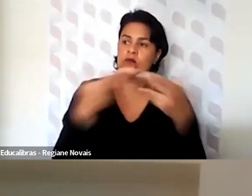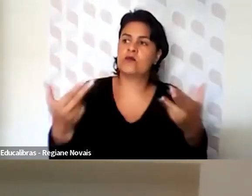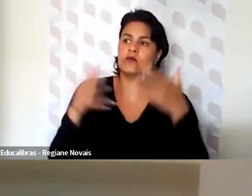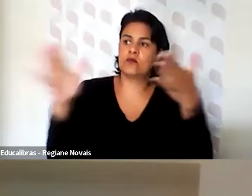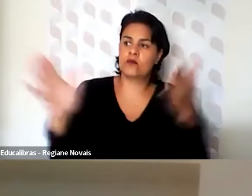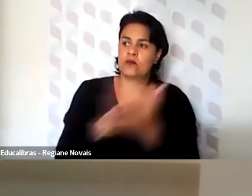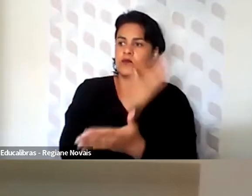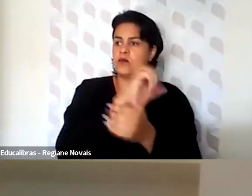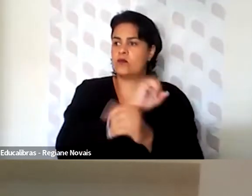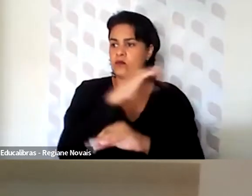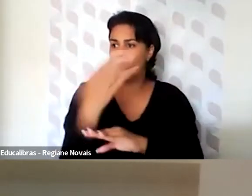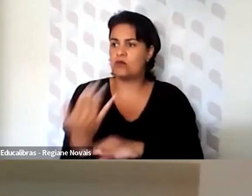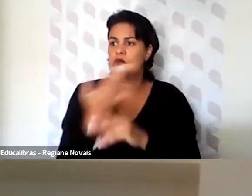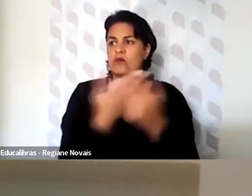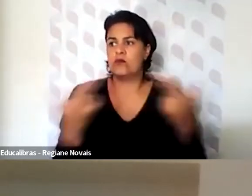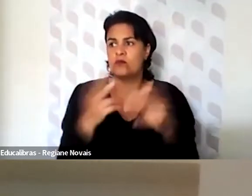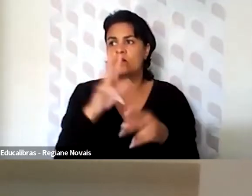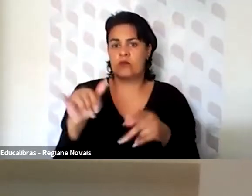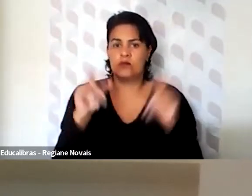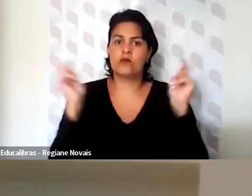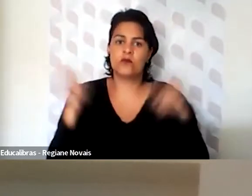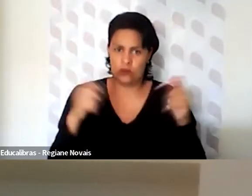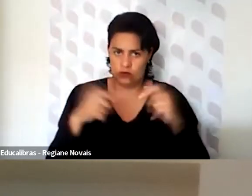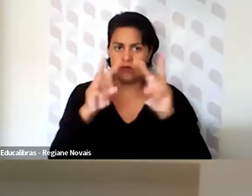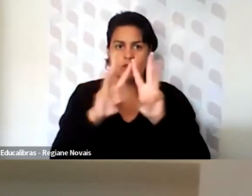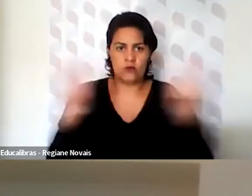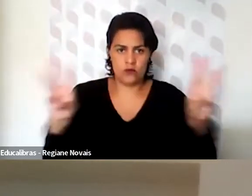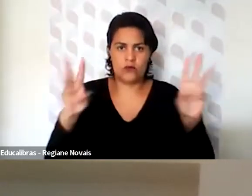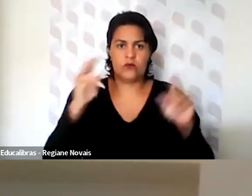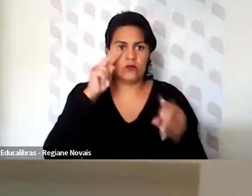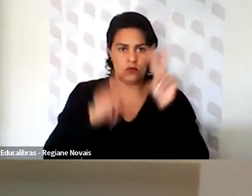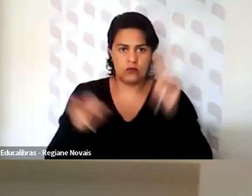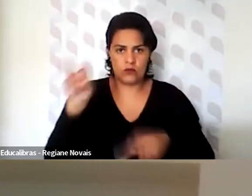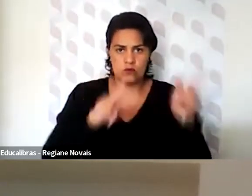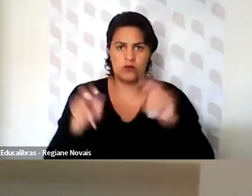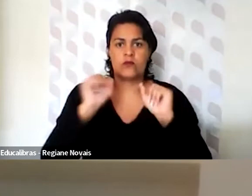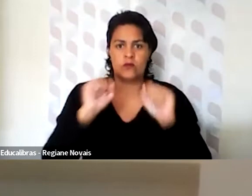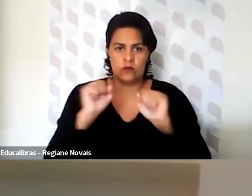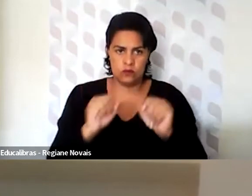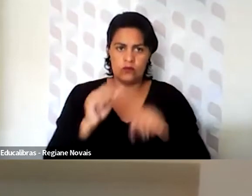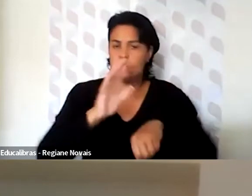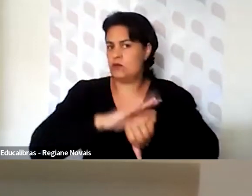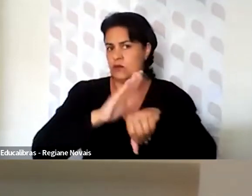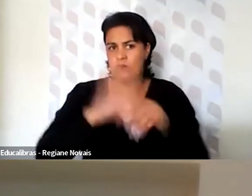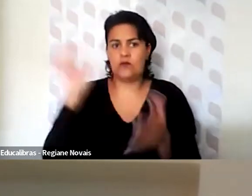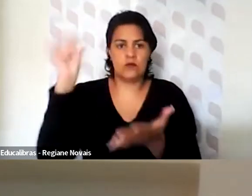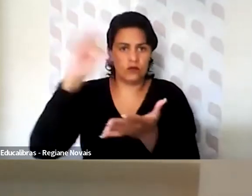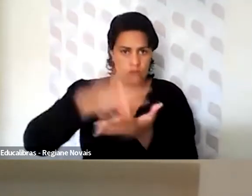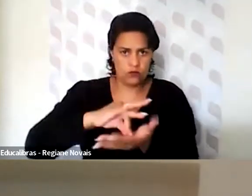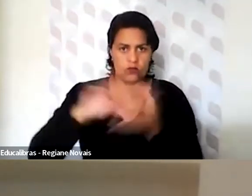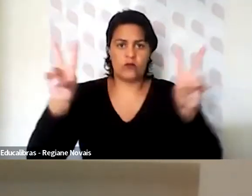vocês podem verificar online, que faz um levantamento do desmatamento em tempo real, chamado Plena Mata, que é